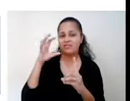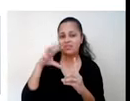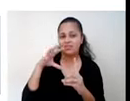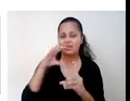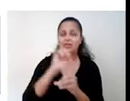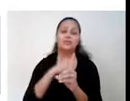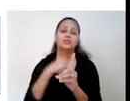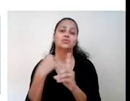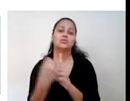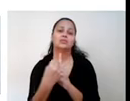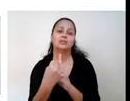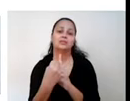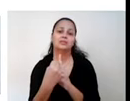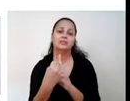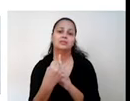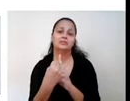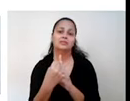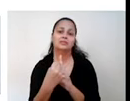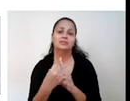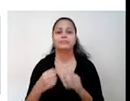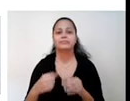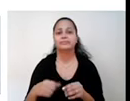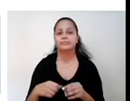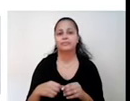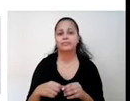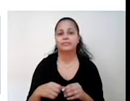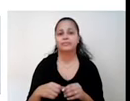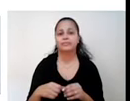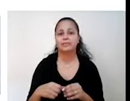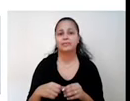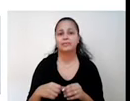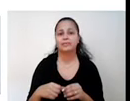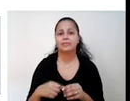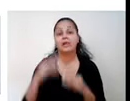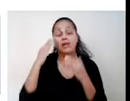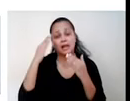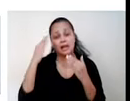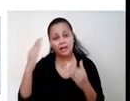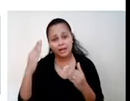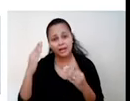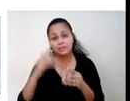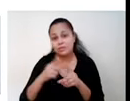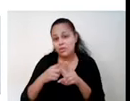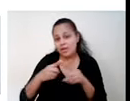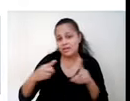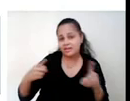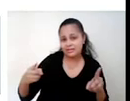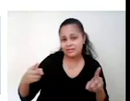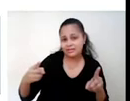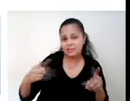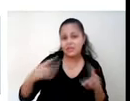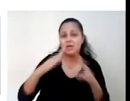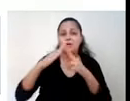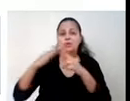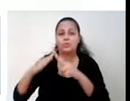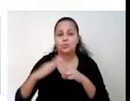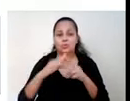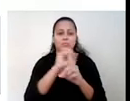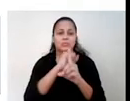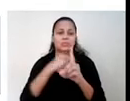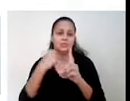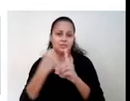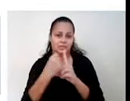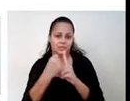sociedade, né? Pessoal, graças ao crescimento comercial e urbano e à diversificação, né,